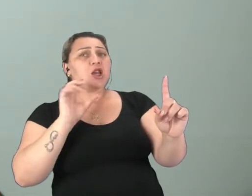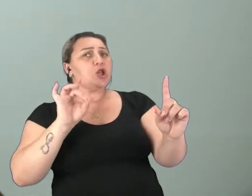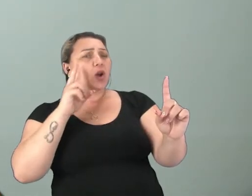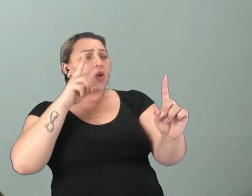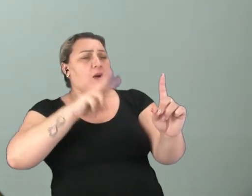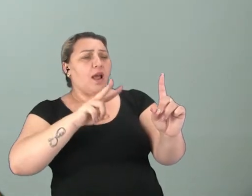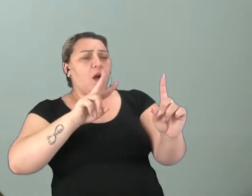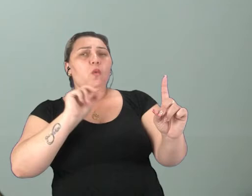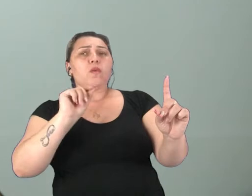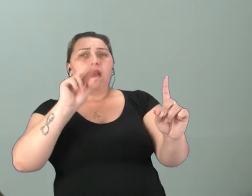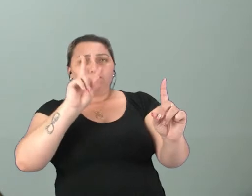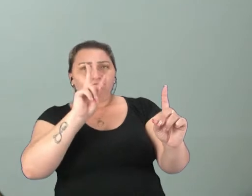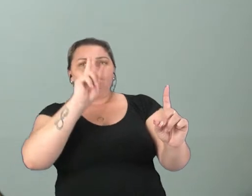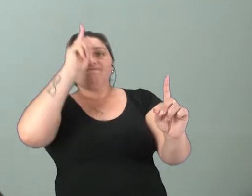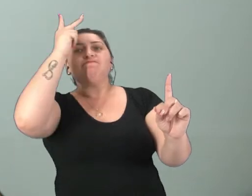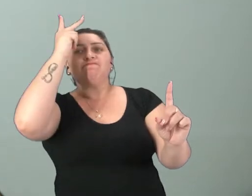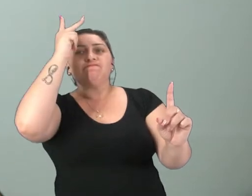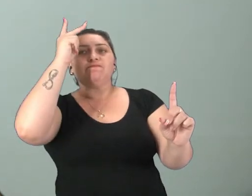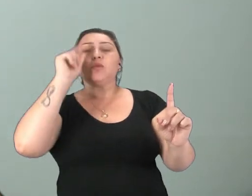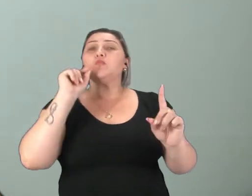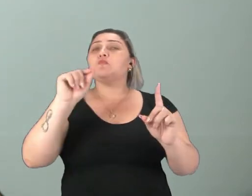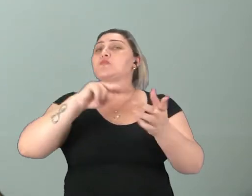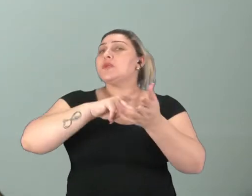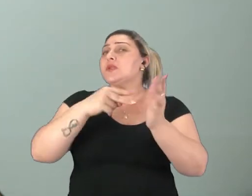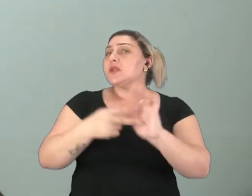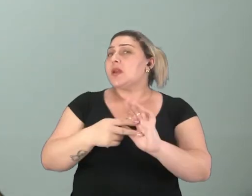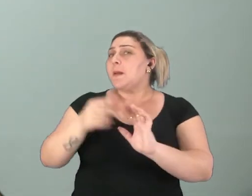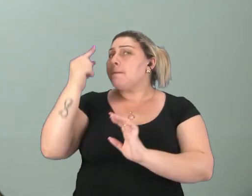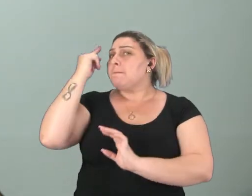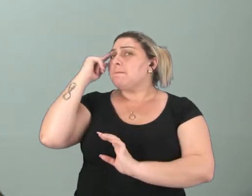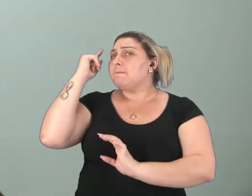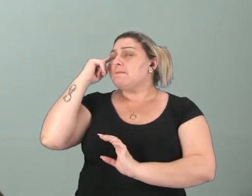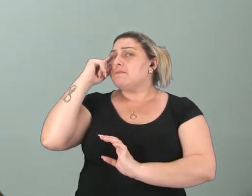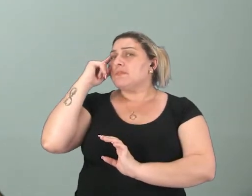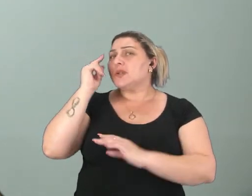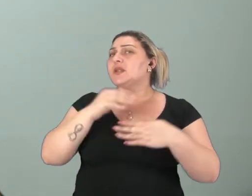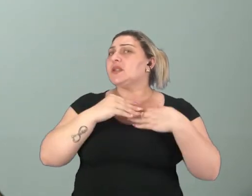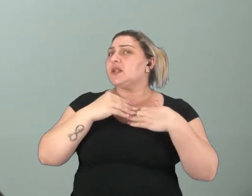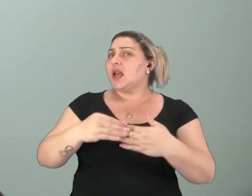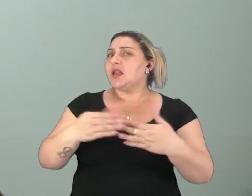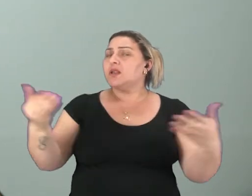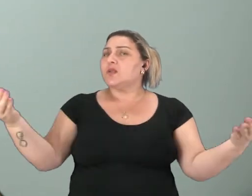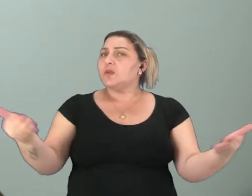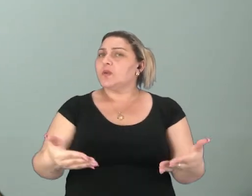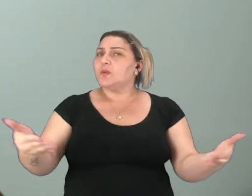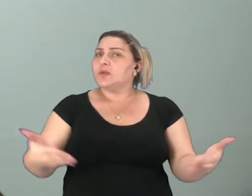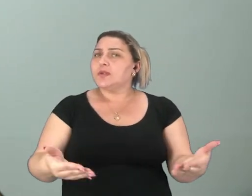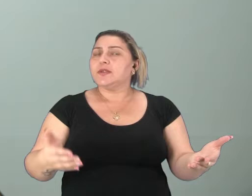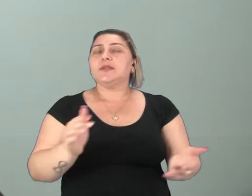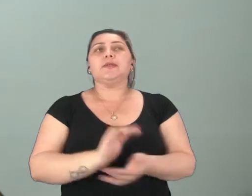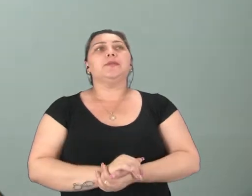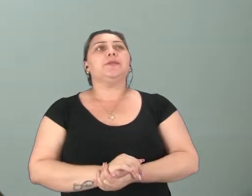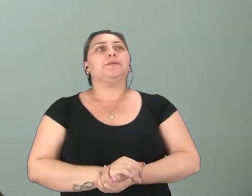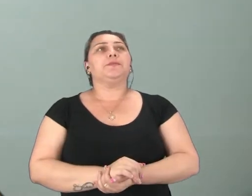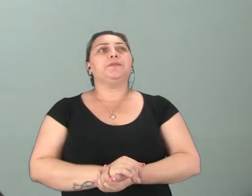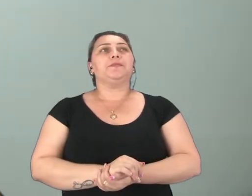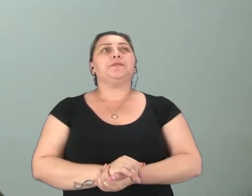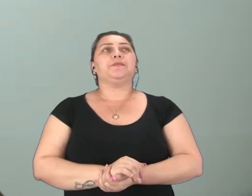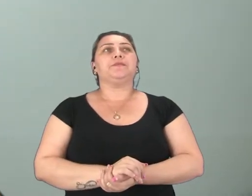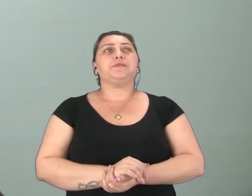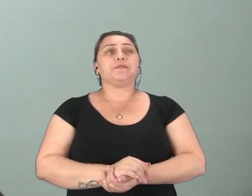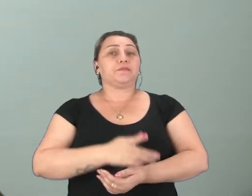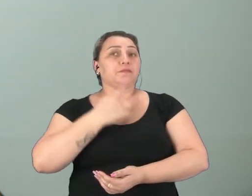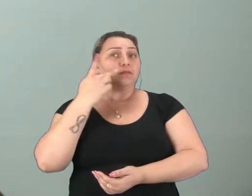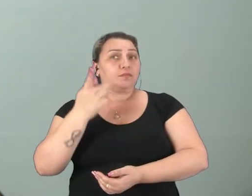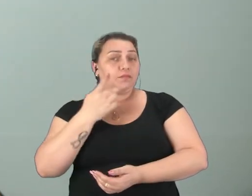E o que isso quer dizer? Que reflexão essa frase nos traz hoje? As aparências enganam.